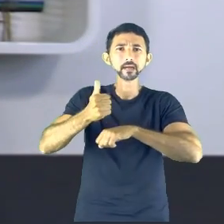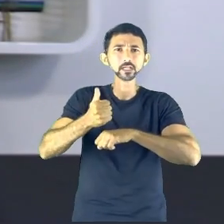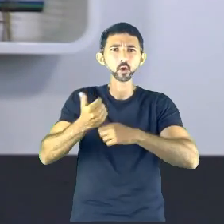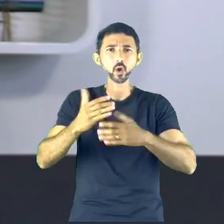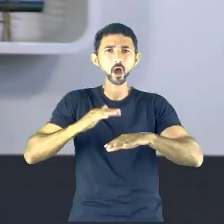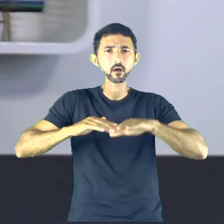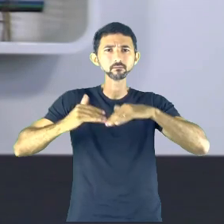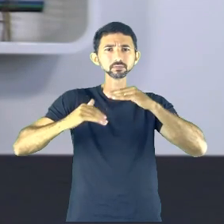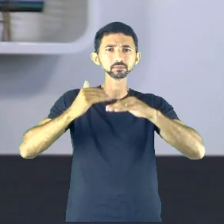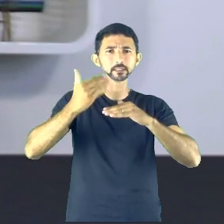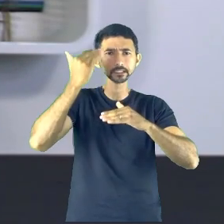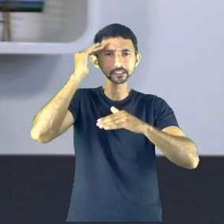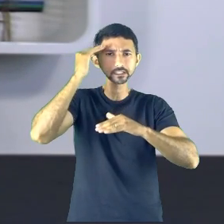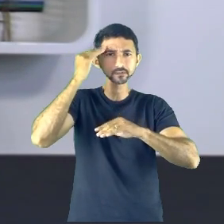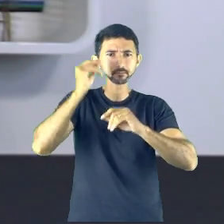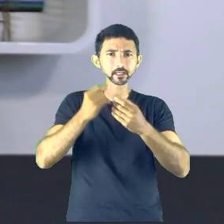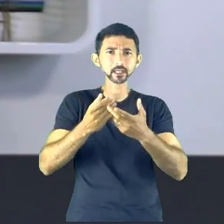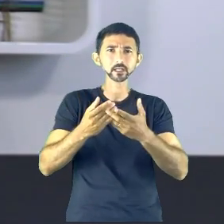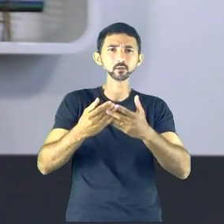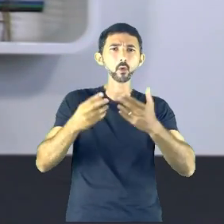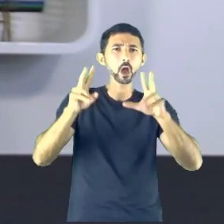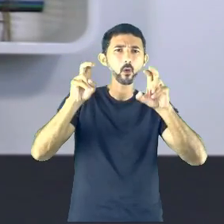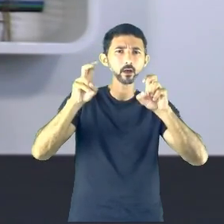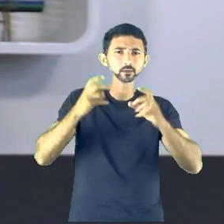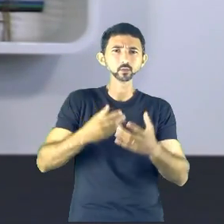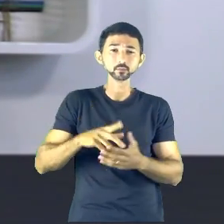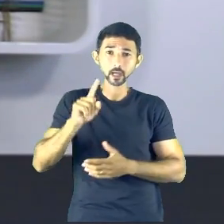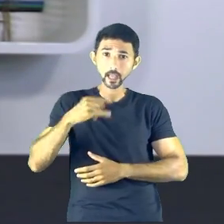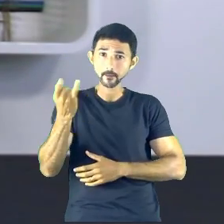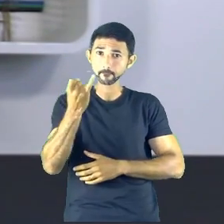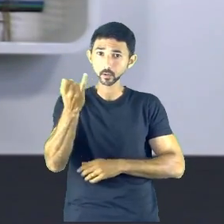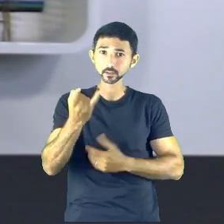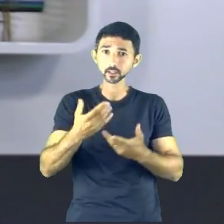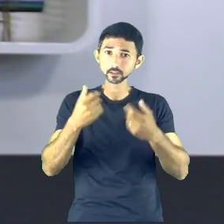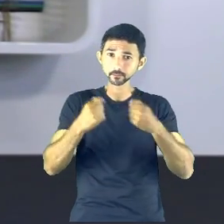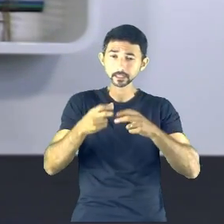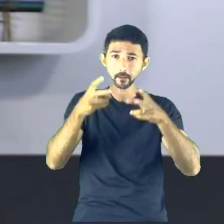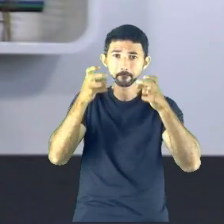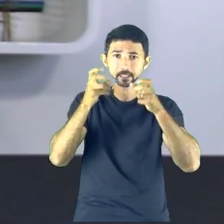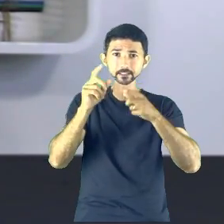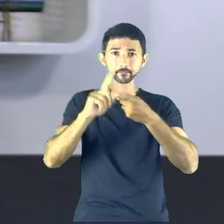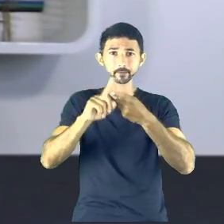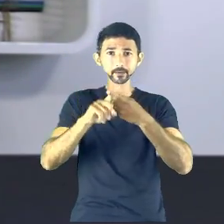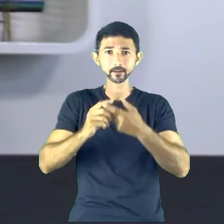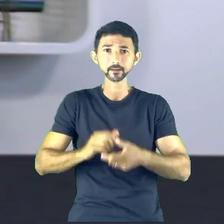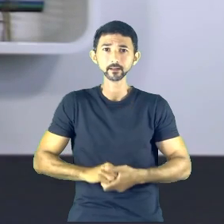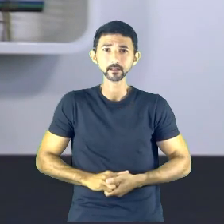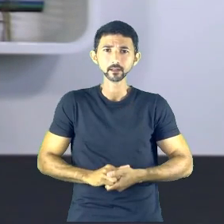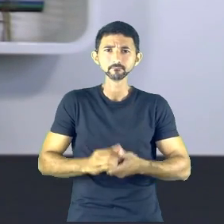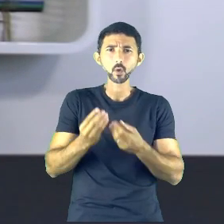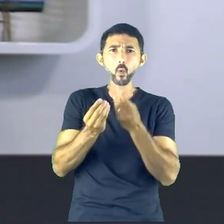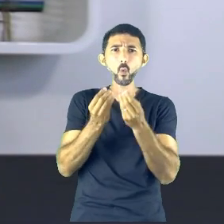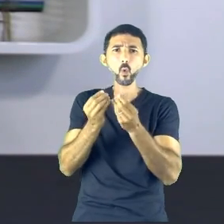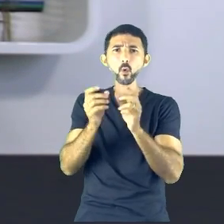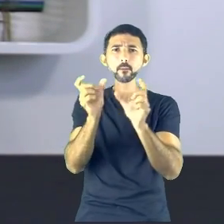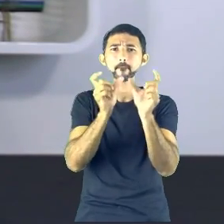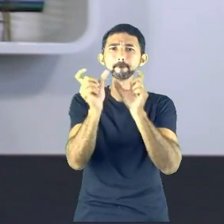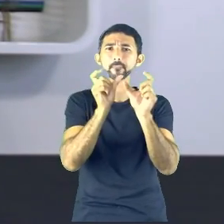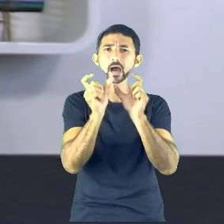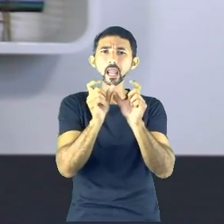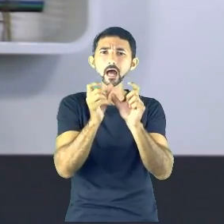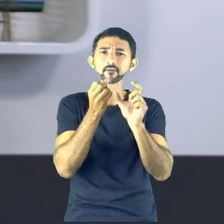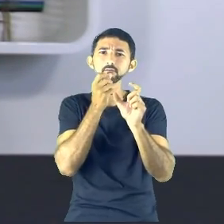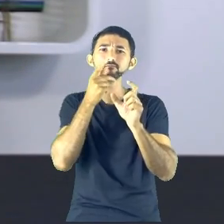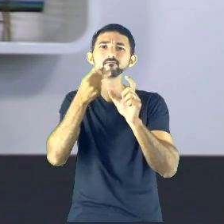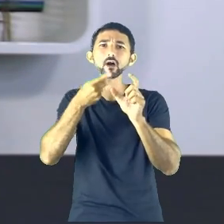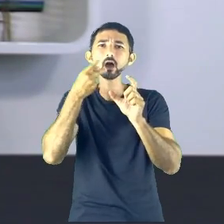gente possa melhorar, aprimorar o nosso entendimento a respeito desse próprio assunto, é muito importante que a gente perceba também o modo